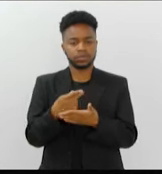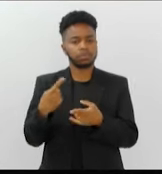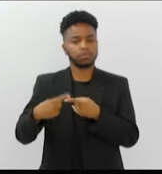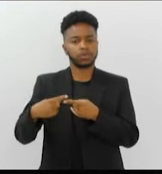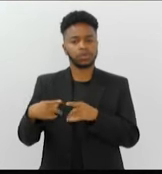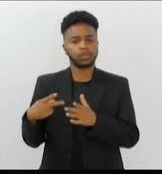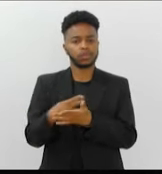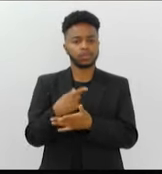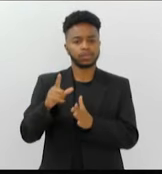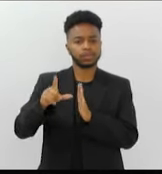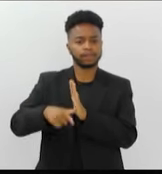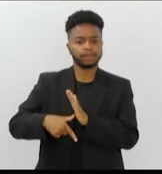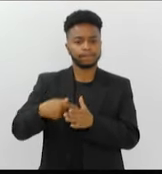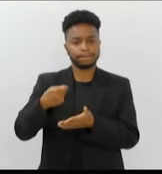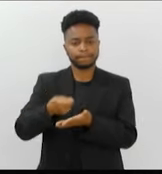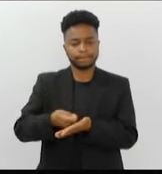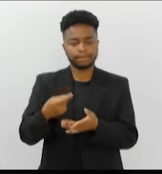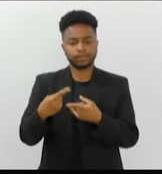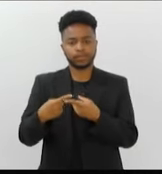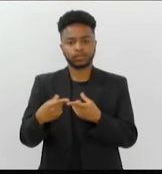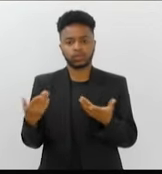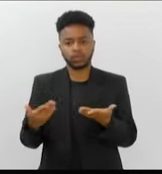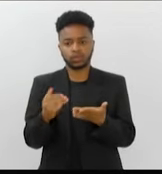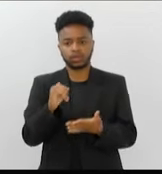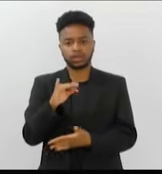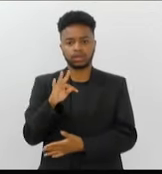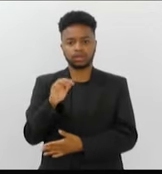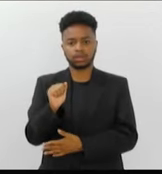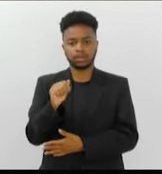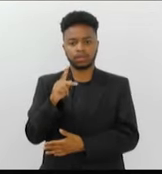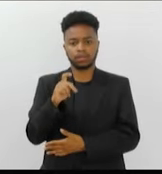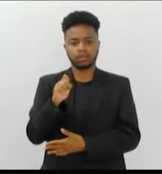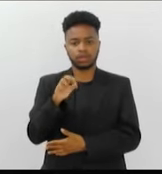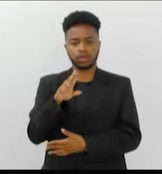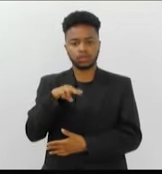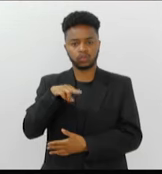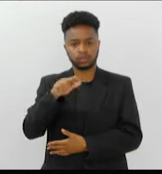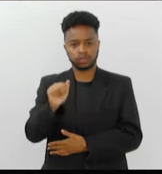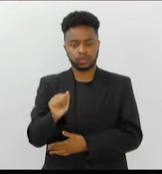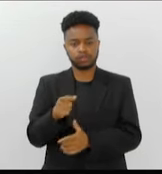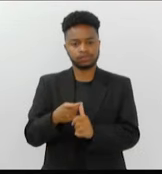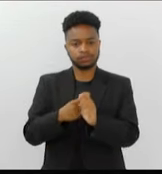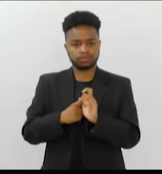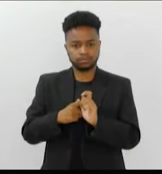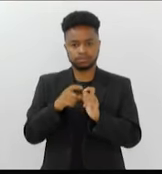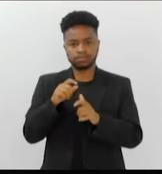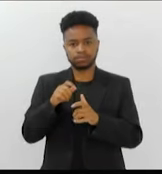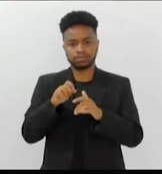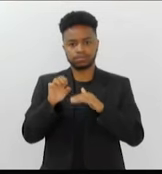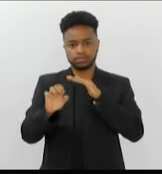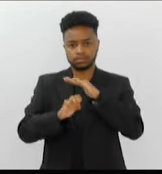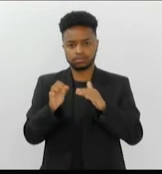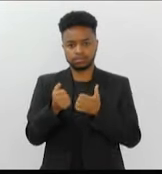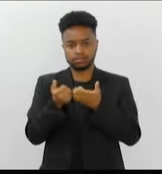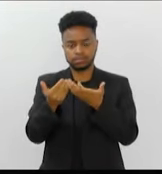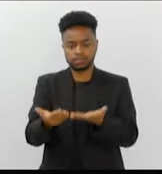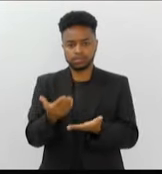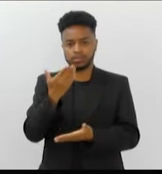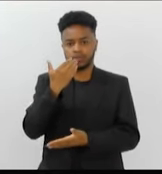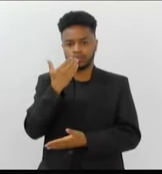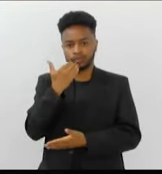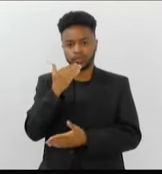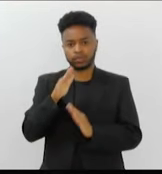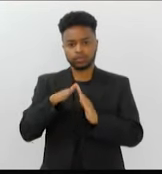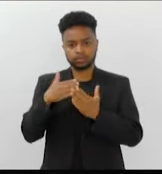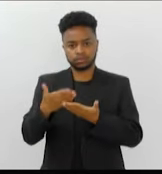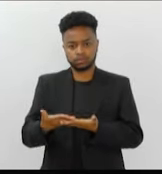no pagamento. Itapiruna hoje deve, a empresa que fornece a merenda escolar, pagou um